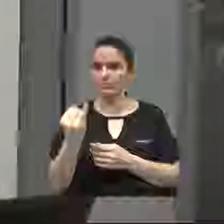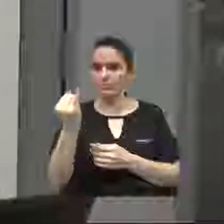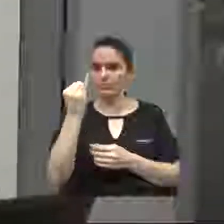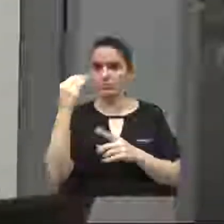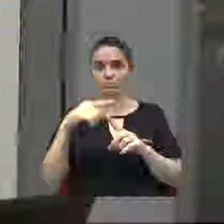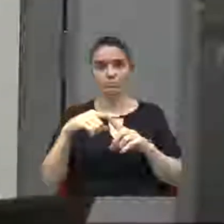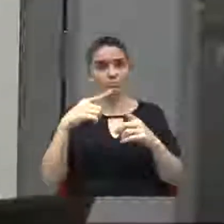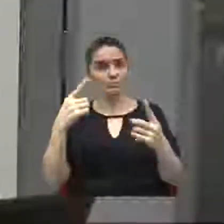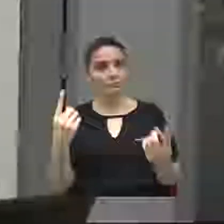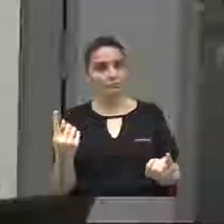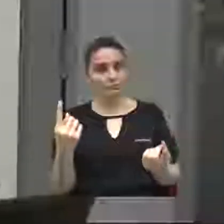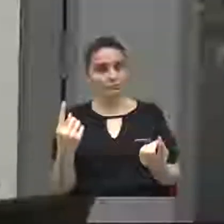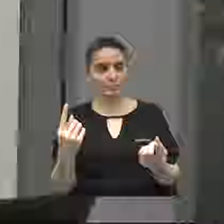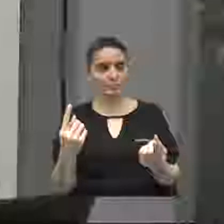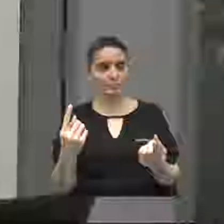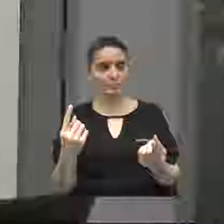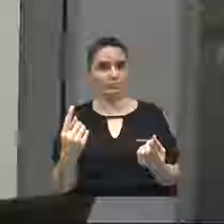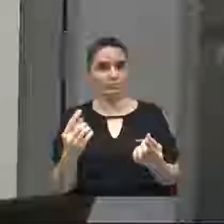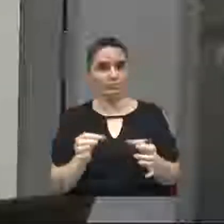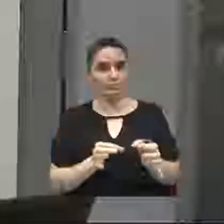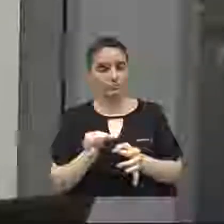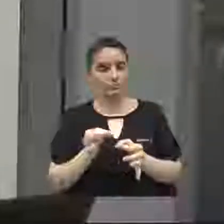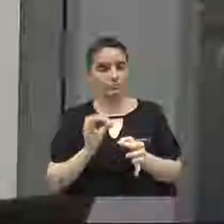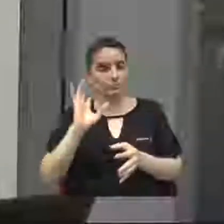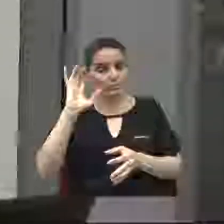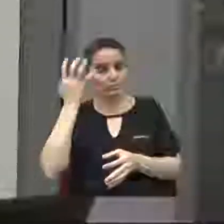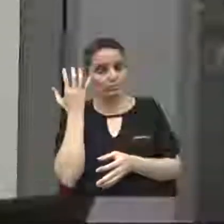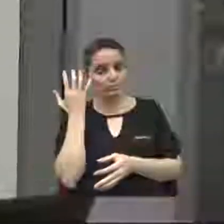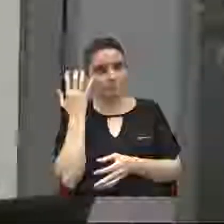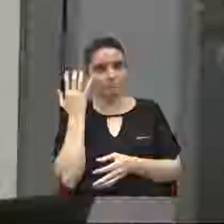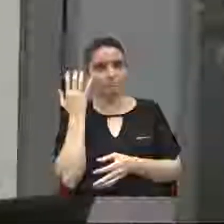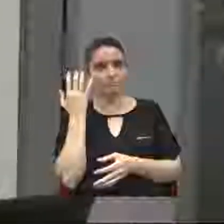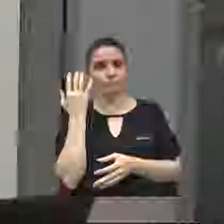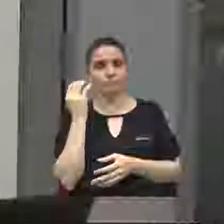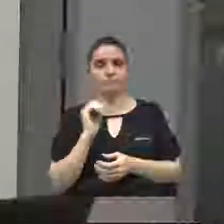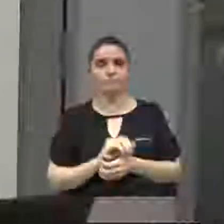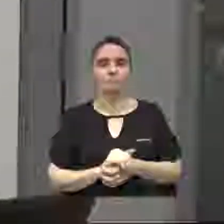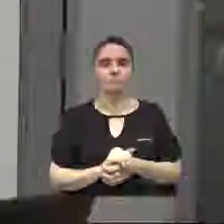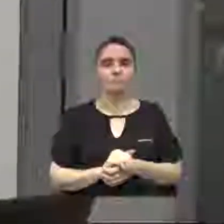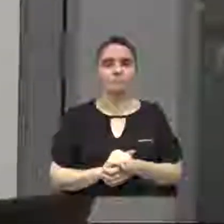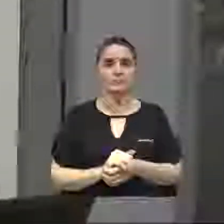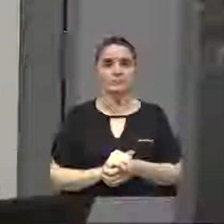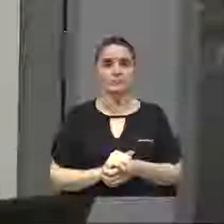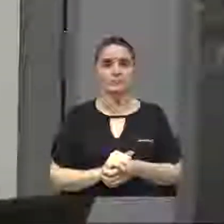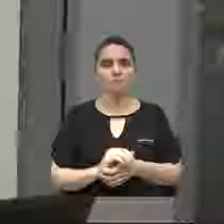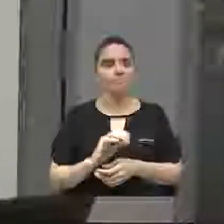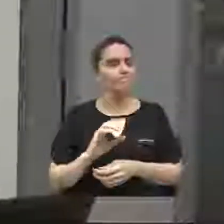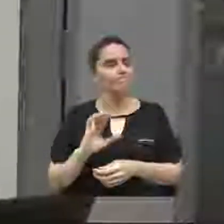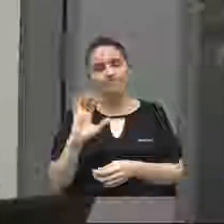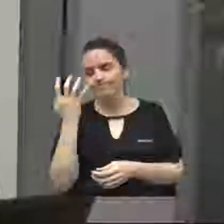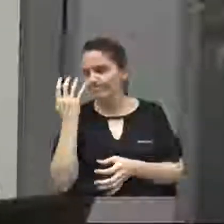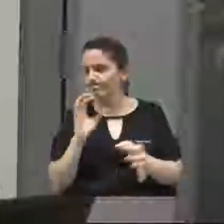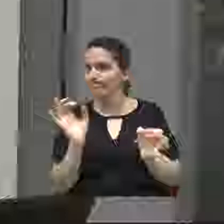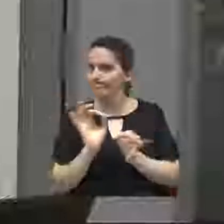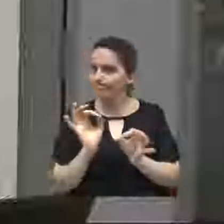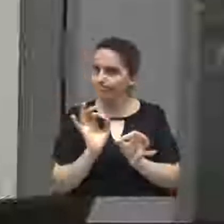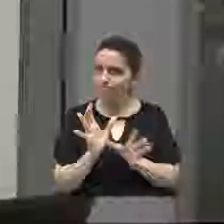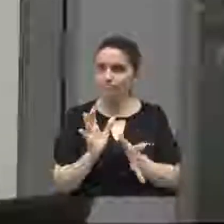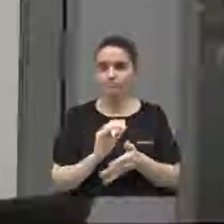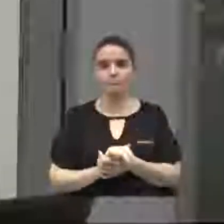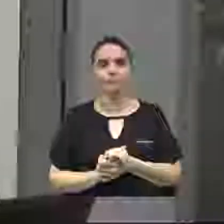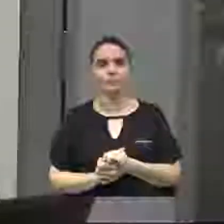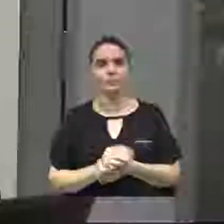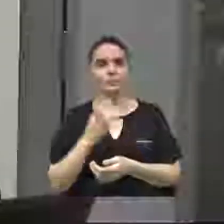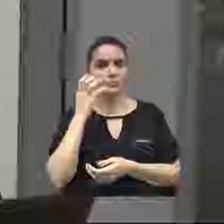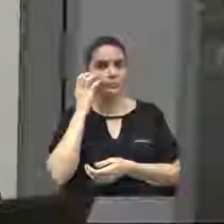a aplicabilidade desses projetos realmente tem um trâmite diferente do nosso desejo. E eu gosto de enfatizar sempre, pastor